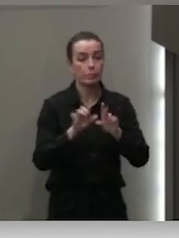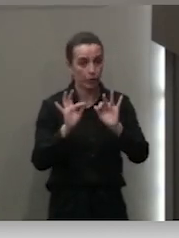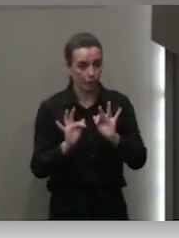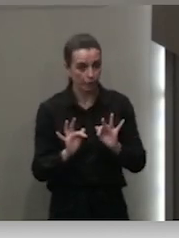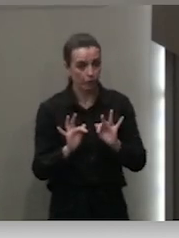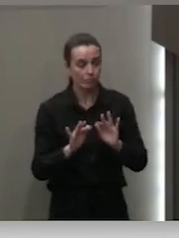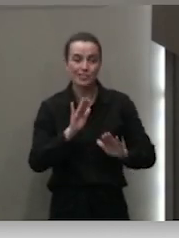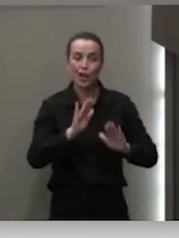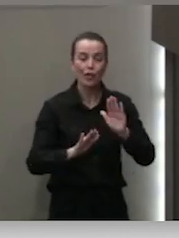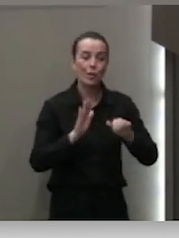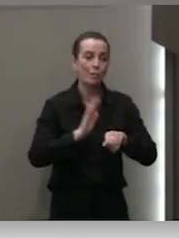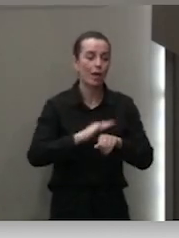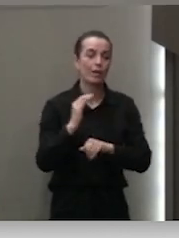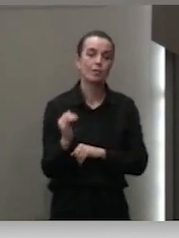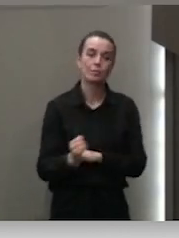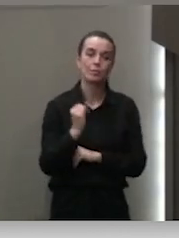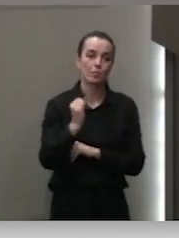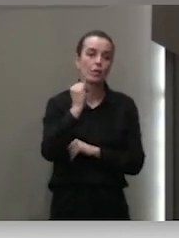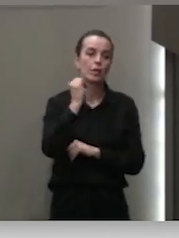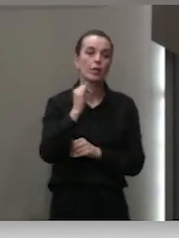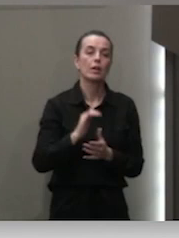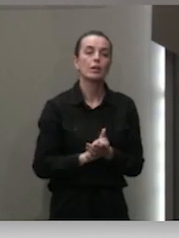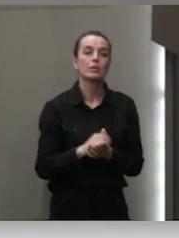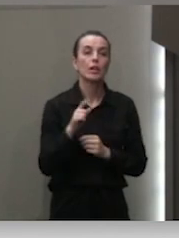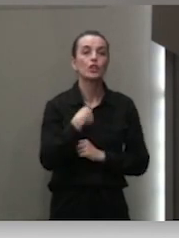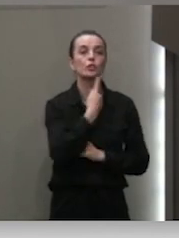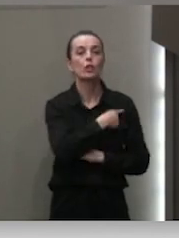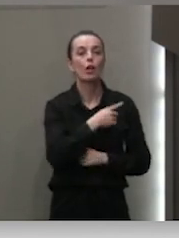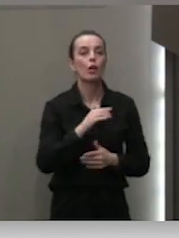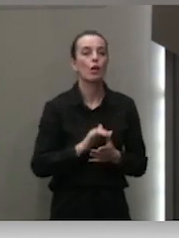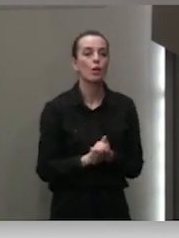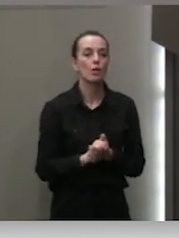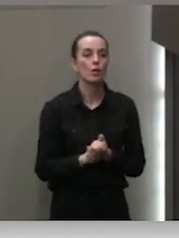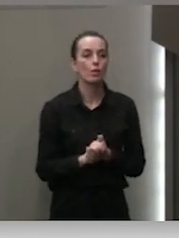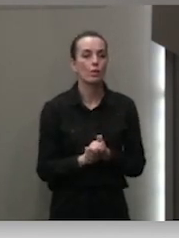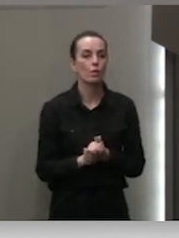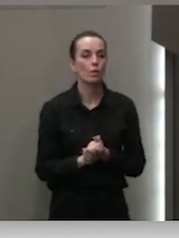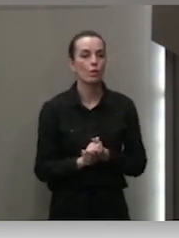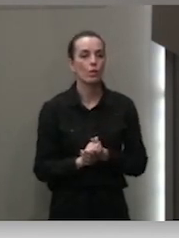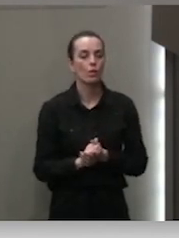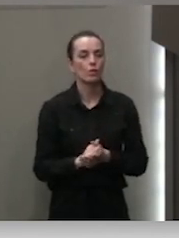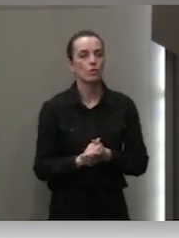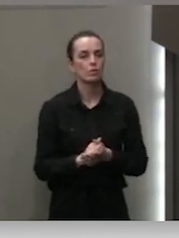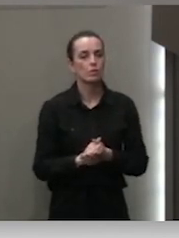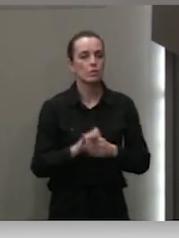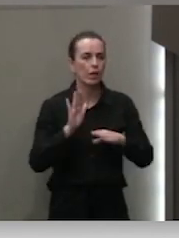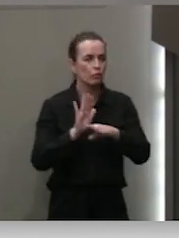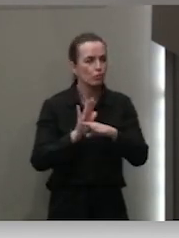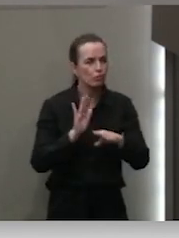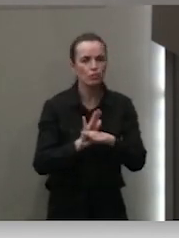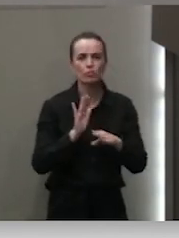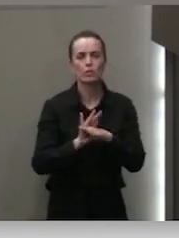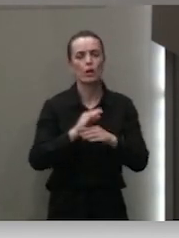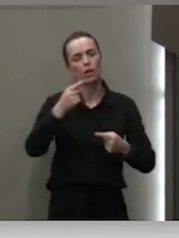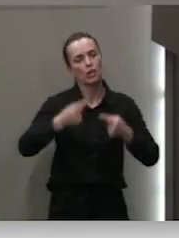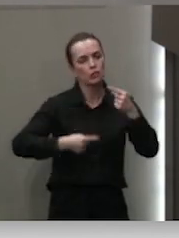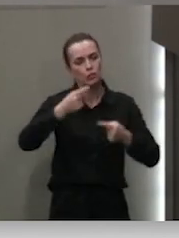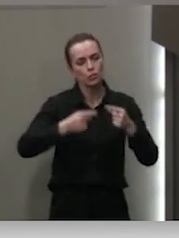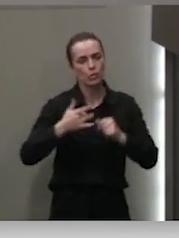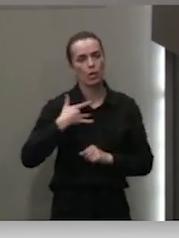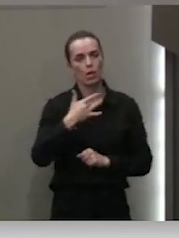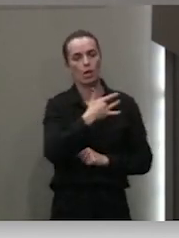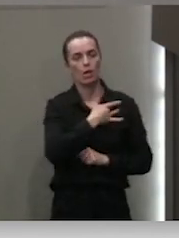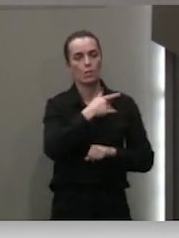de todas nós nos envolvemos permanentemente na discussão sobre a saúde em